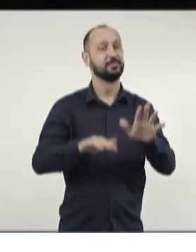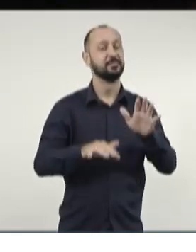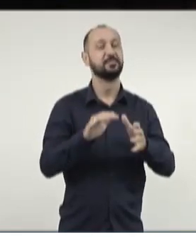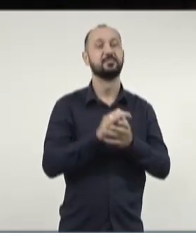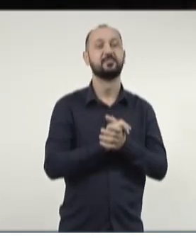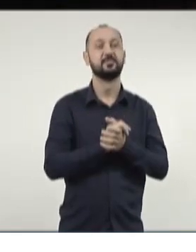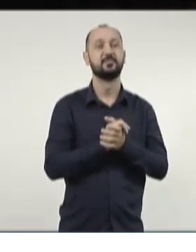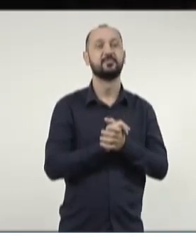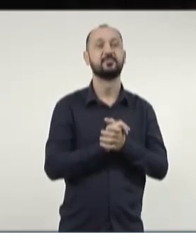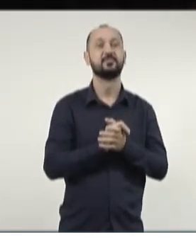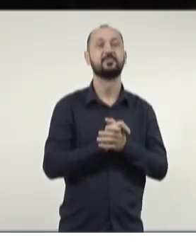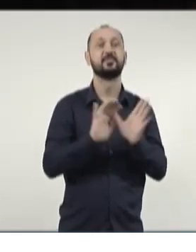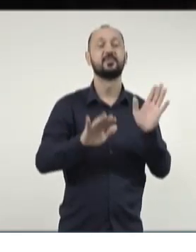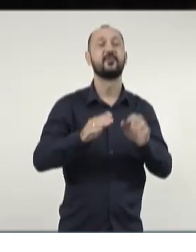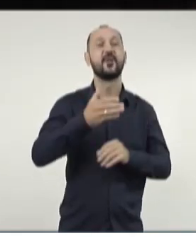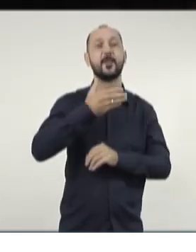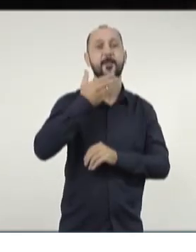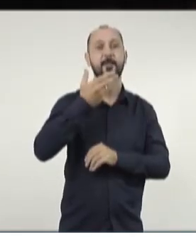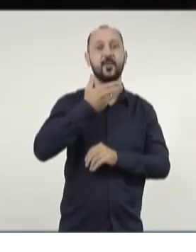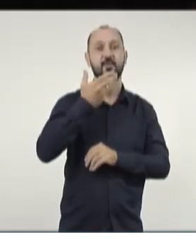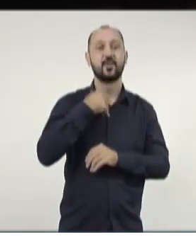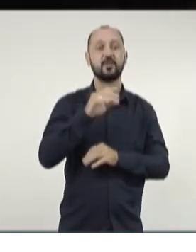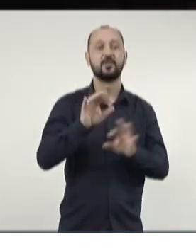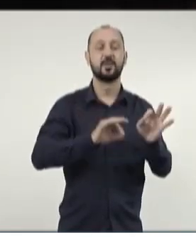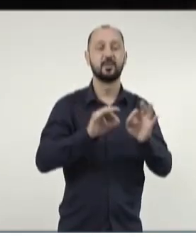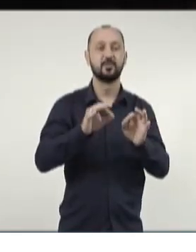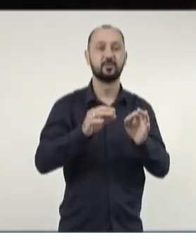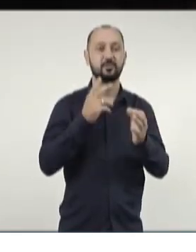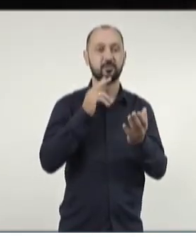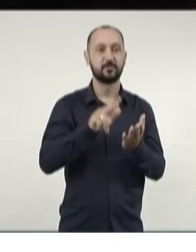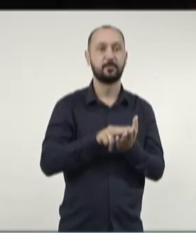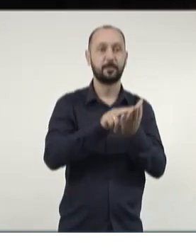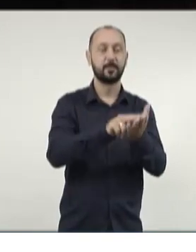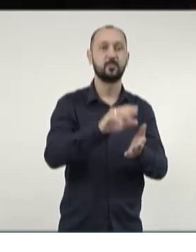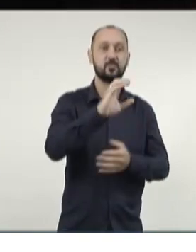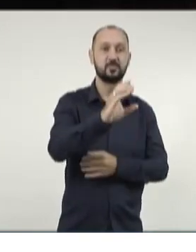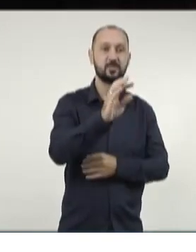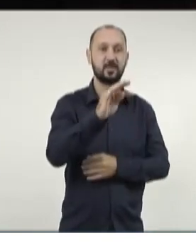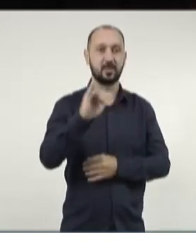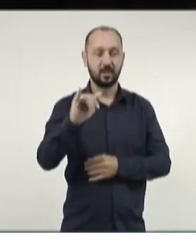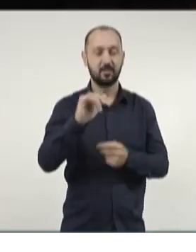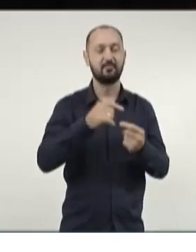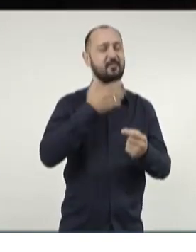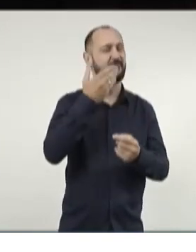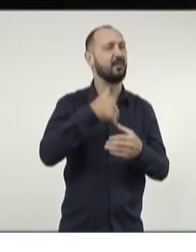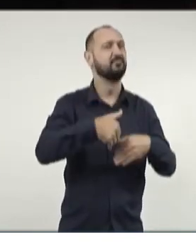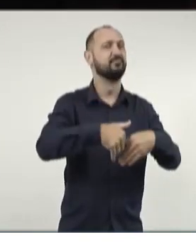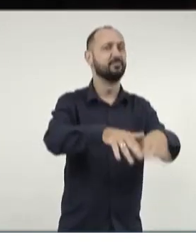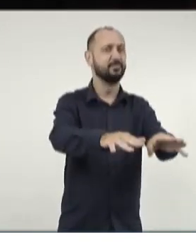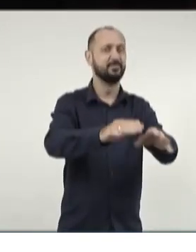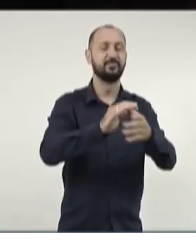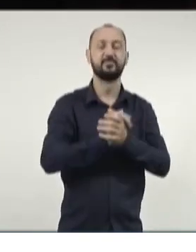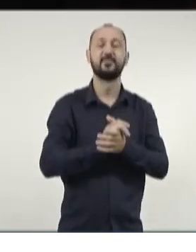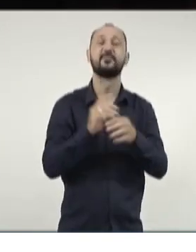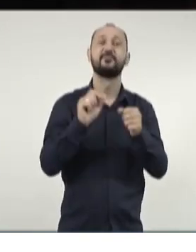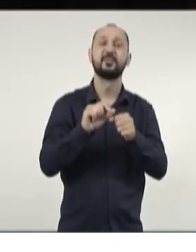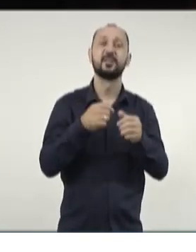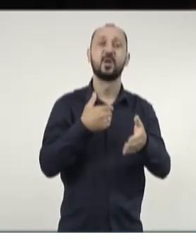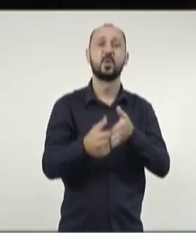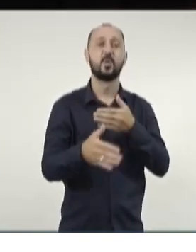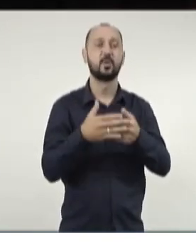E, às vezes, é muito mais fácil a gente encaminhar o paciente para o CTI, é muito mais fácil a gente fazer